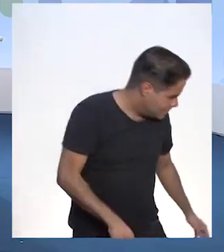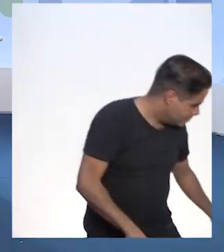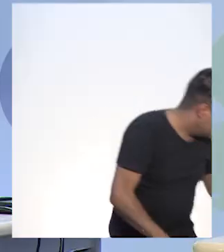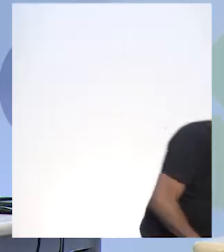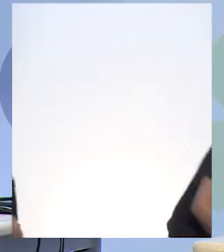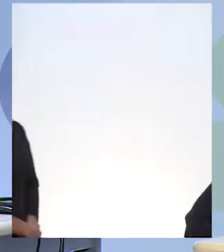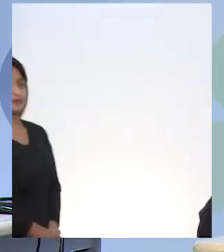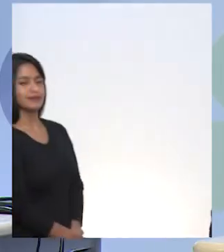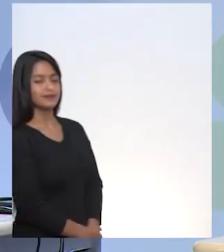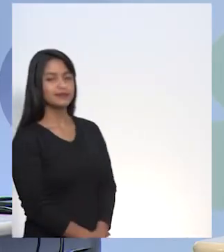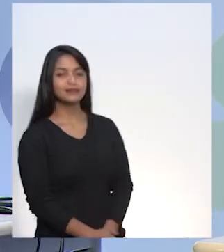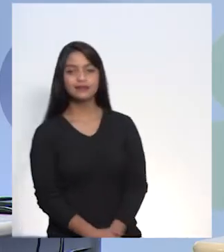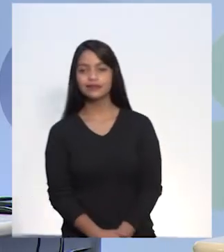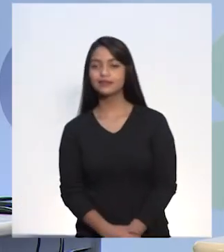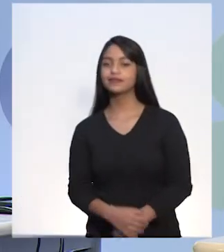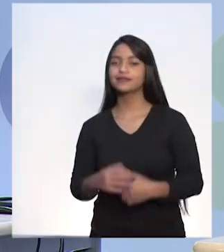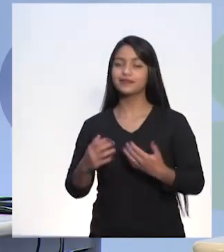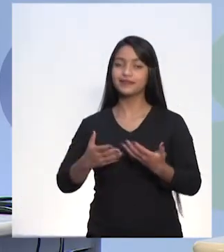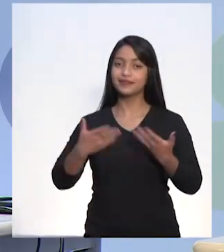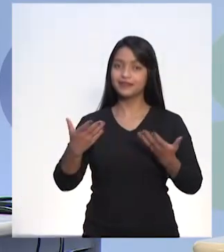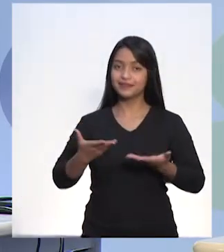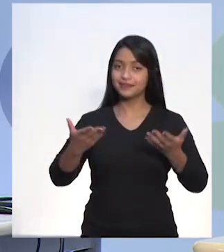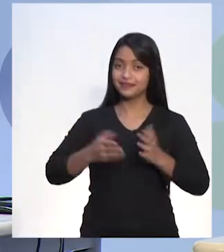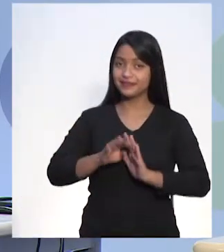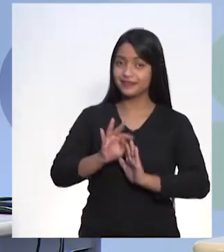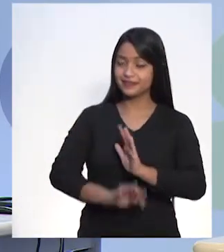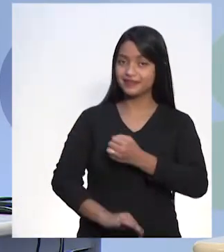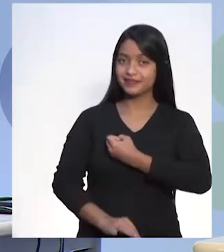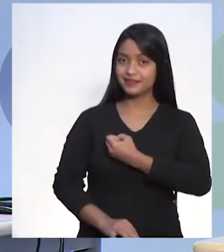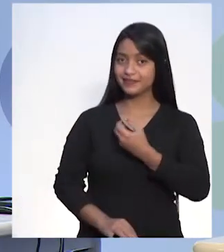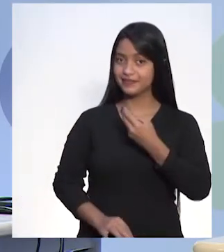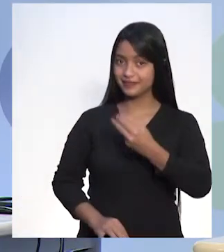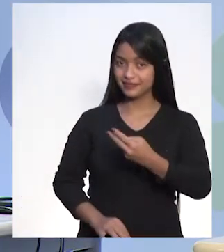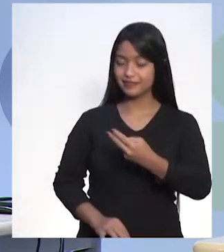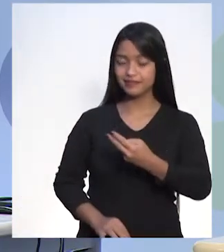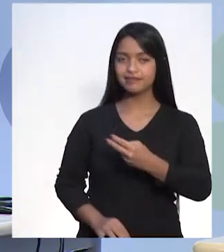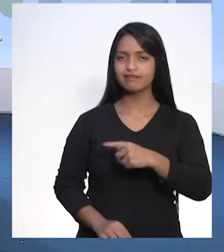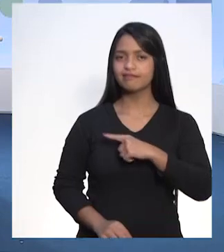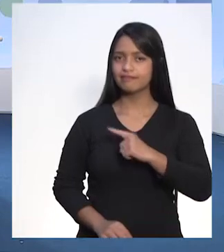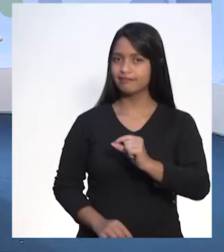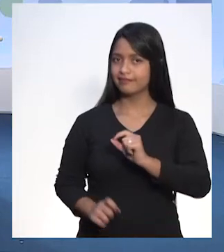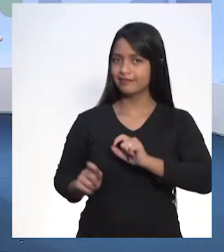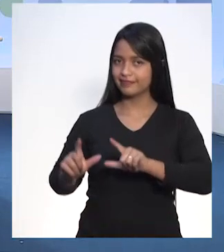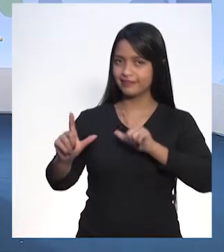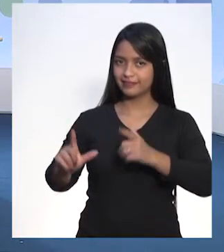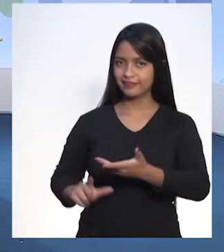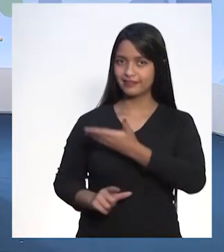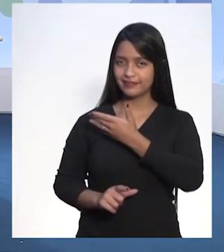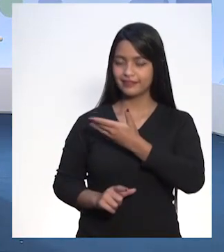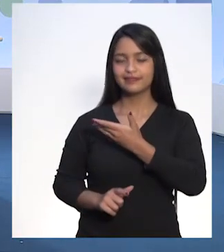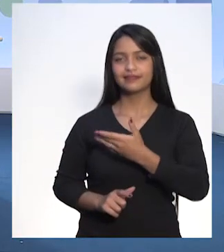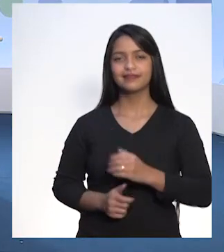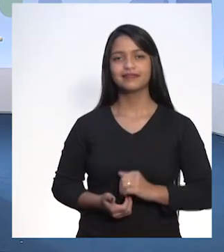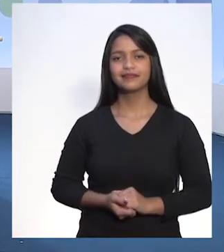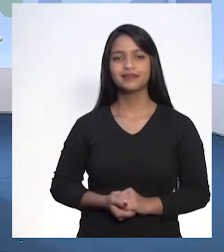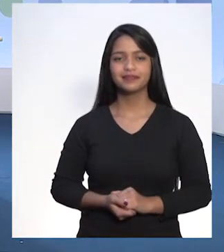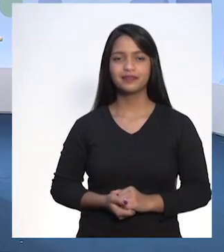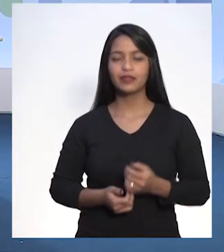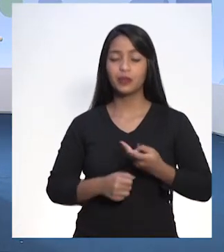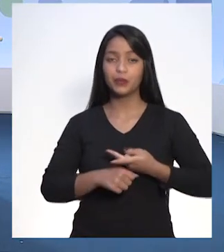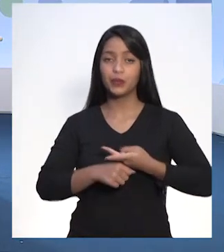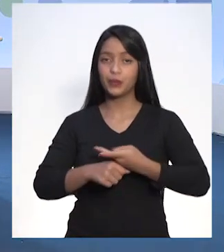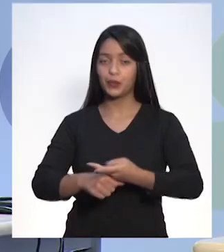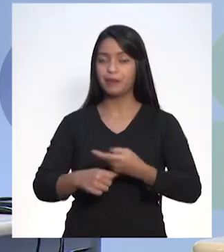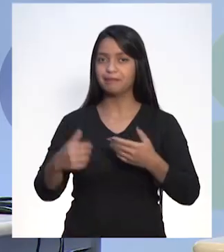ele escrevia para o jornal crônicas ali diárias do dia a dia dele, da família dele, enfim. Então, ela tentou realizar